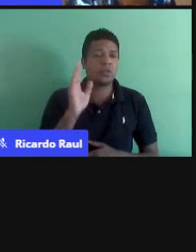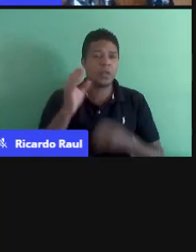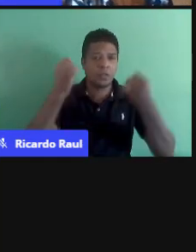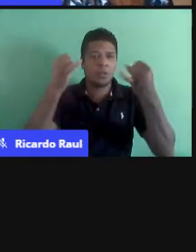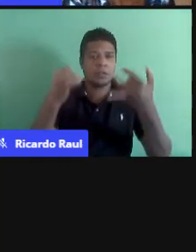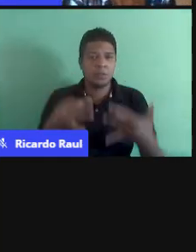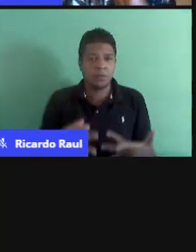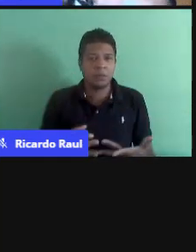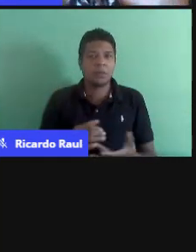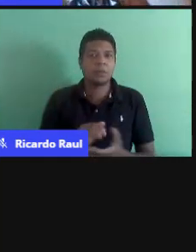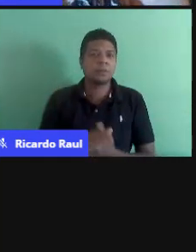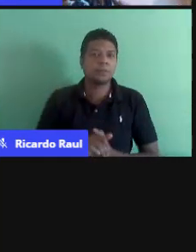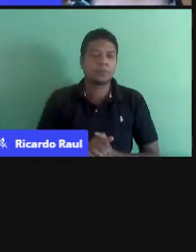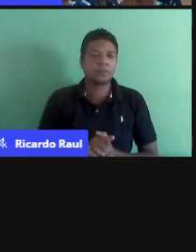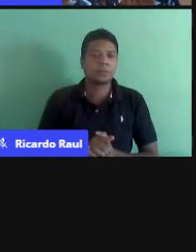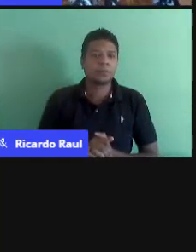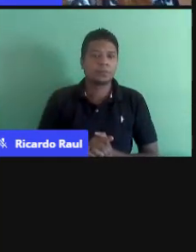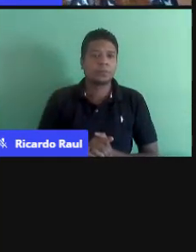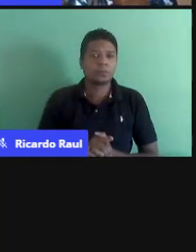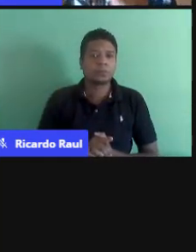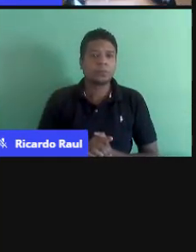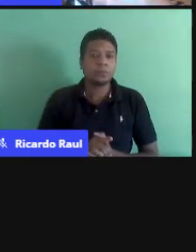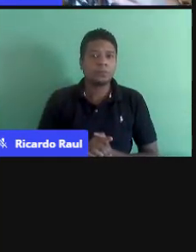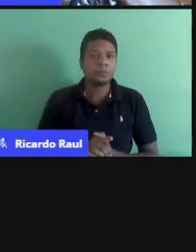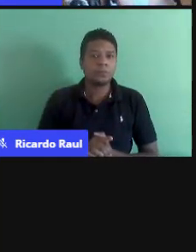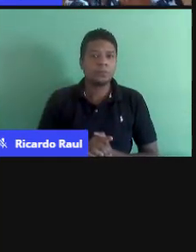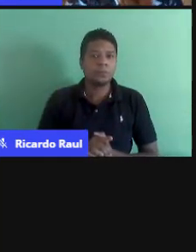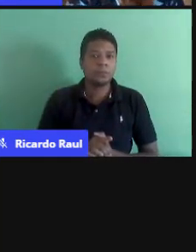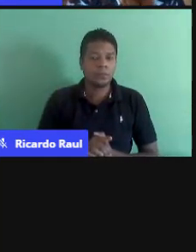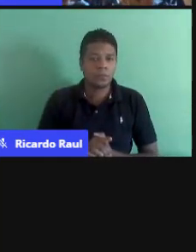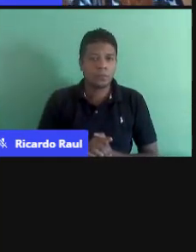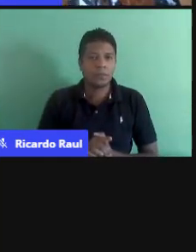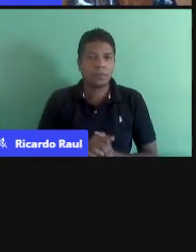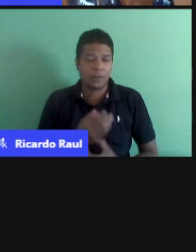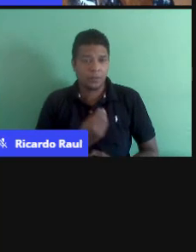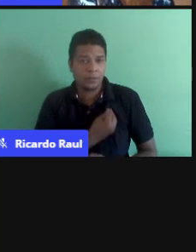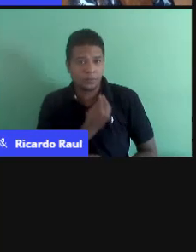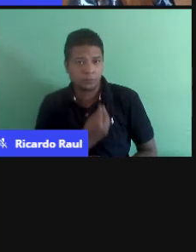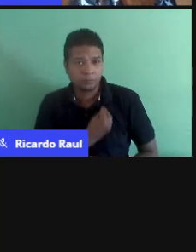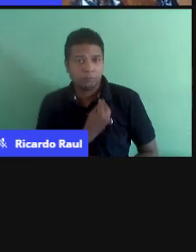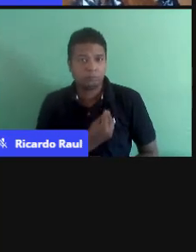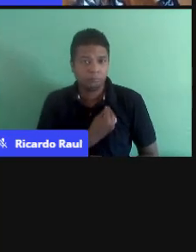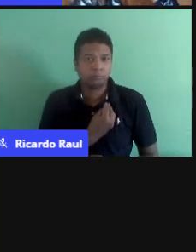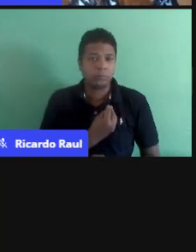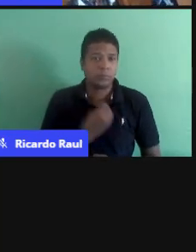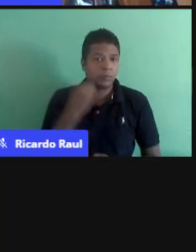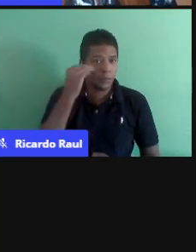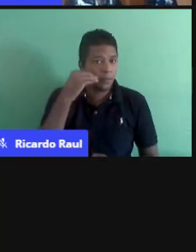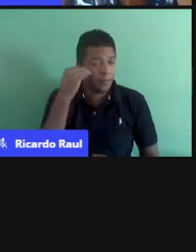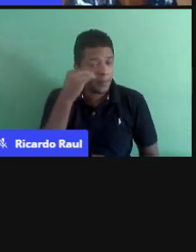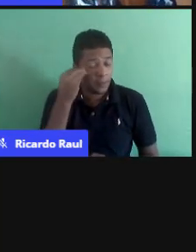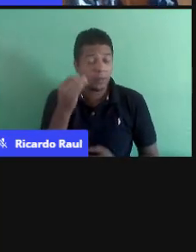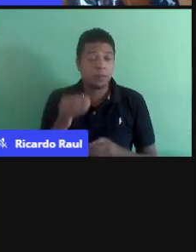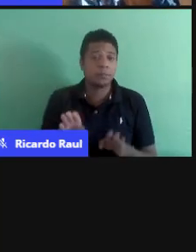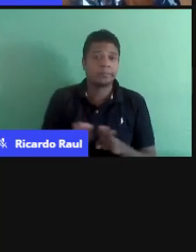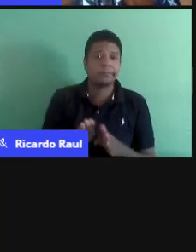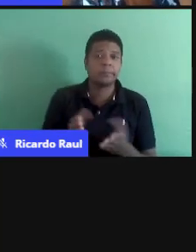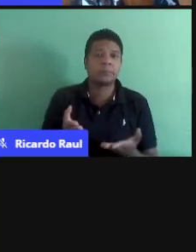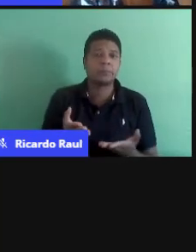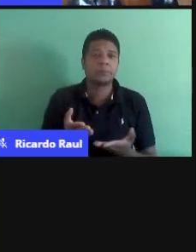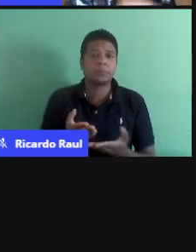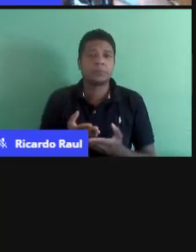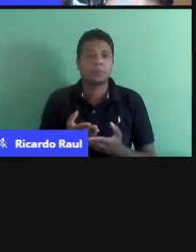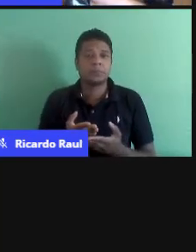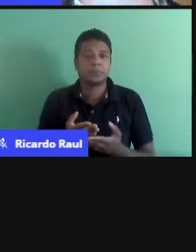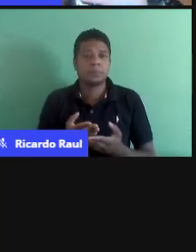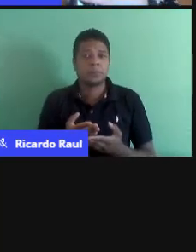todo momento, eles são frutos das suas vivências e das suas experiências. Então, acreditar que um